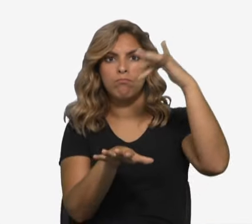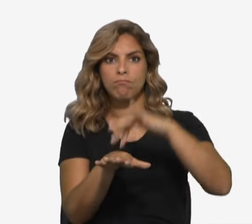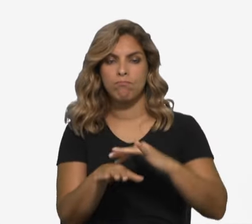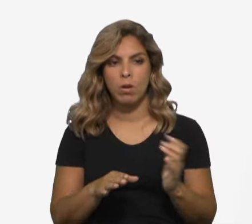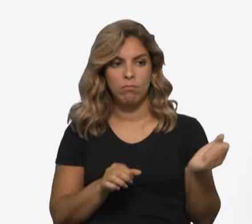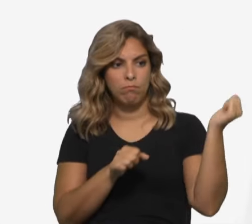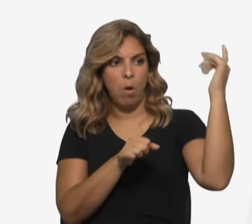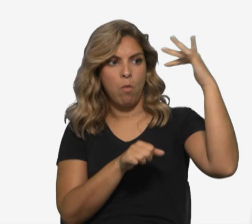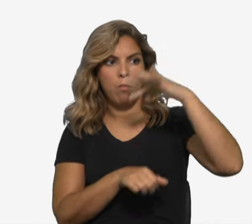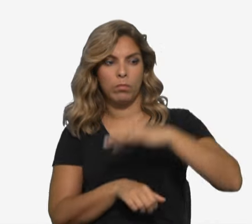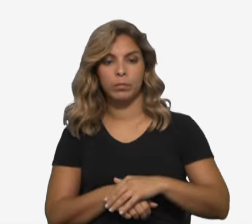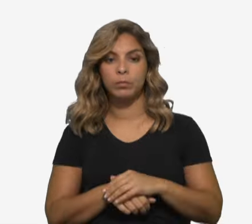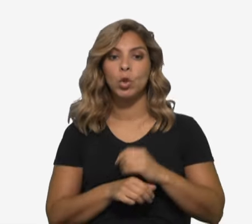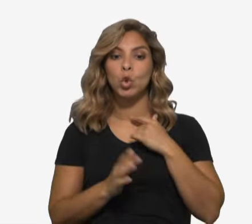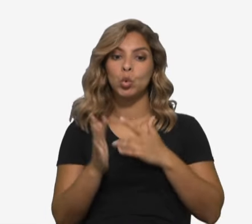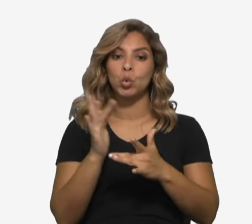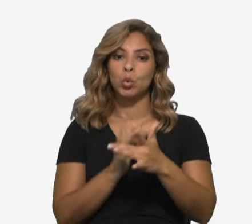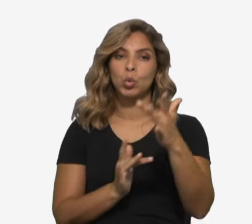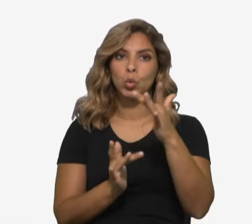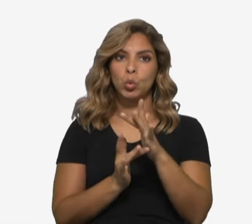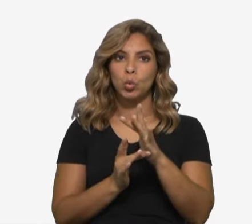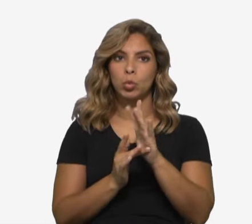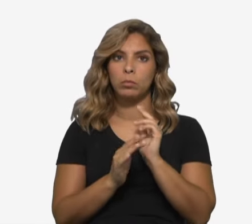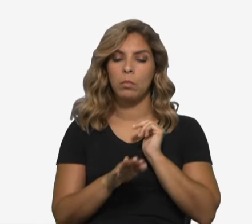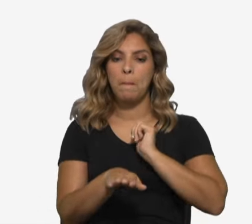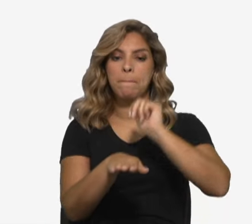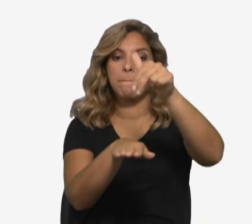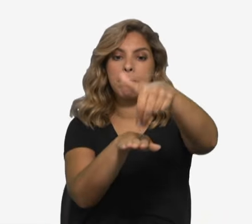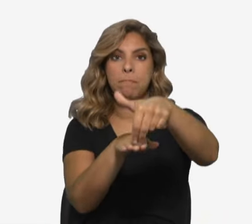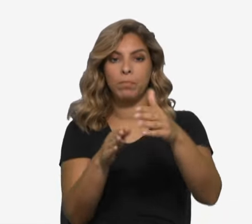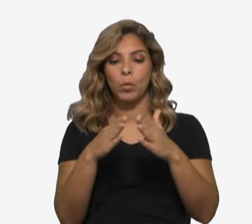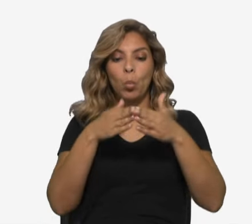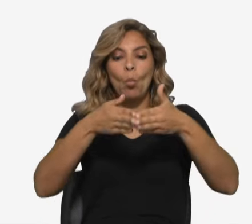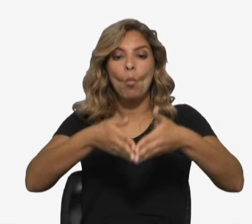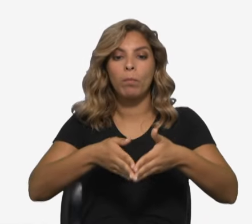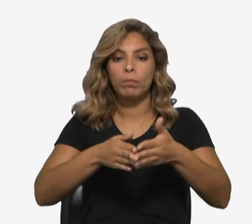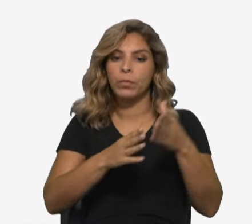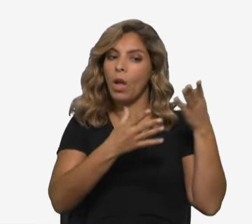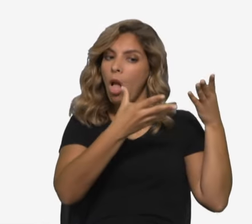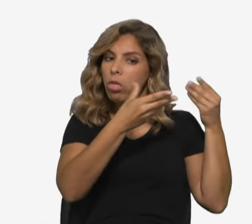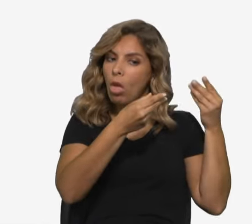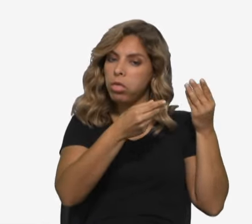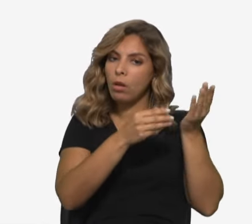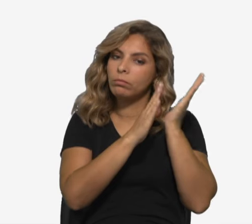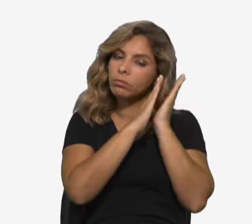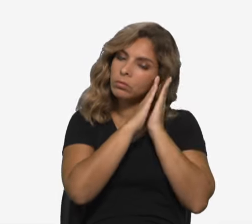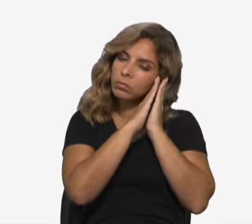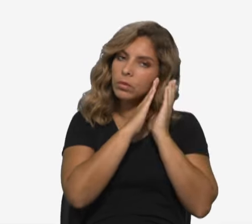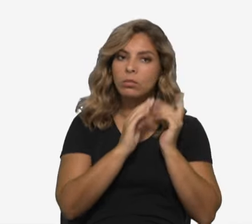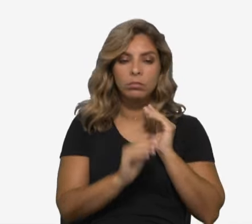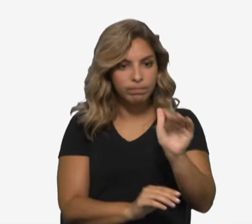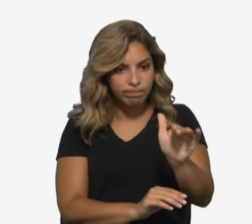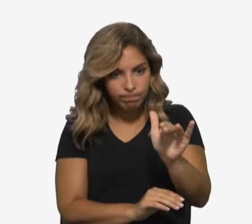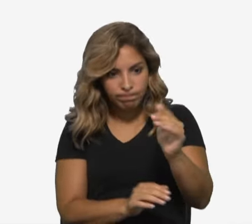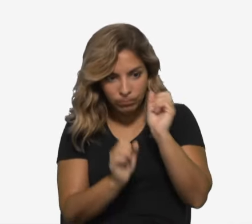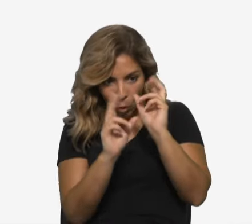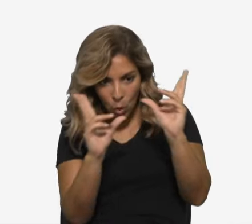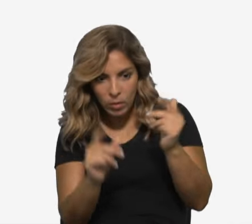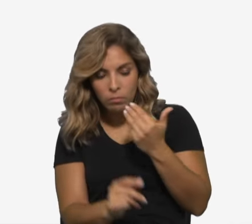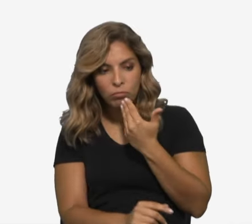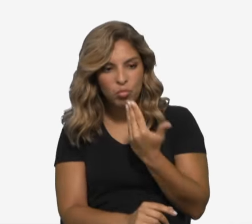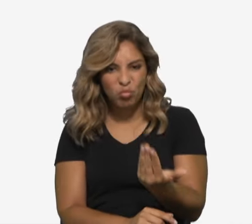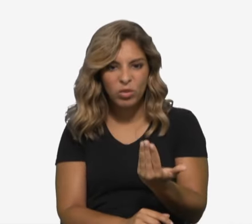à popa, dormia com a cabeça numa almofada. Eles acordaram-no e disseram: "Mestre, não te